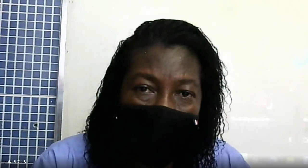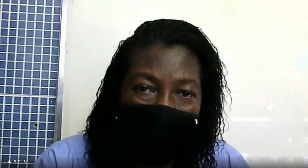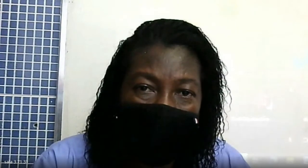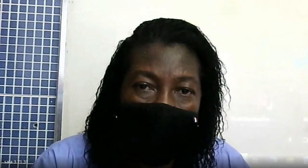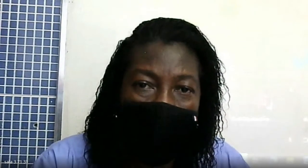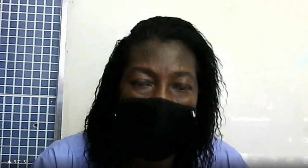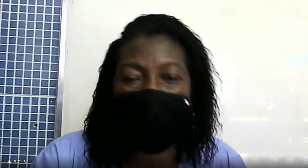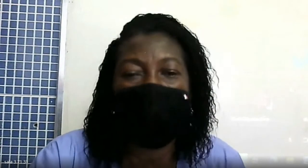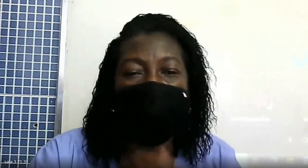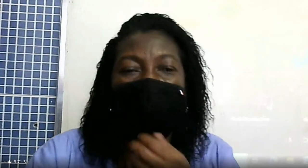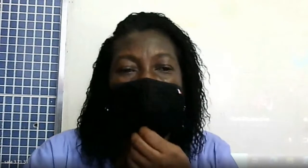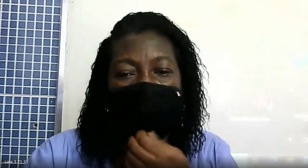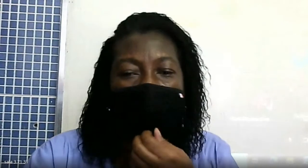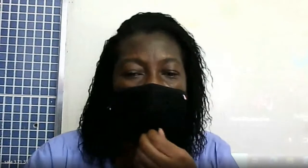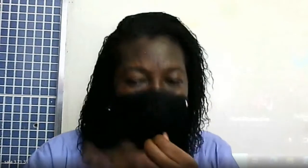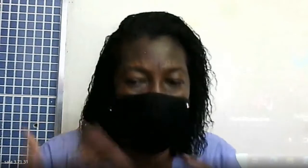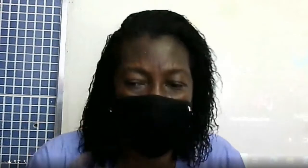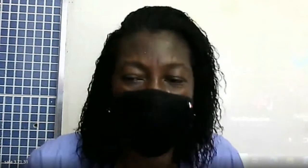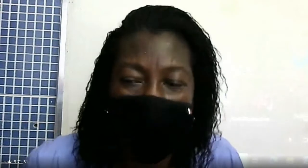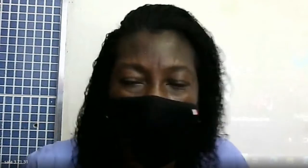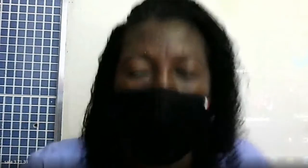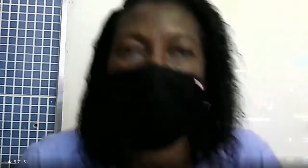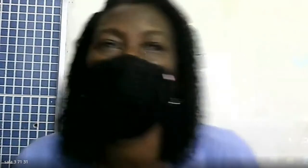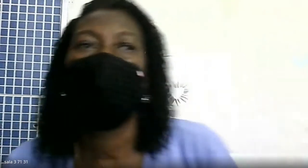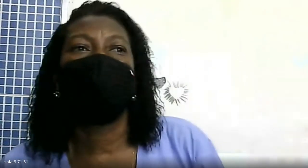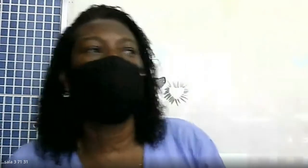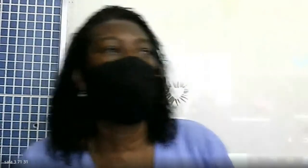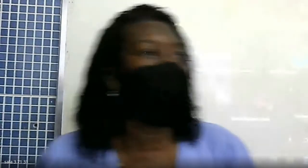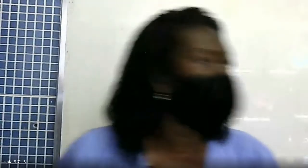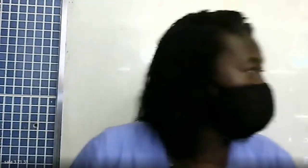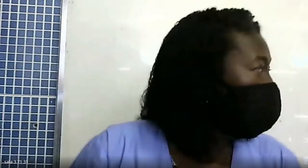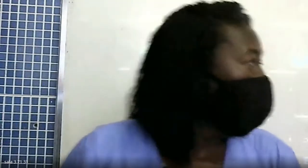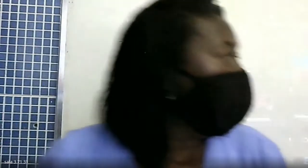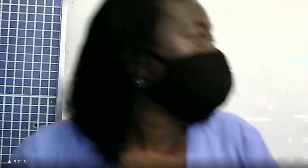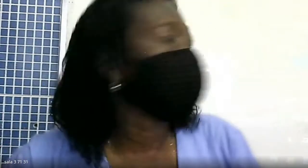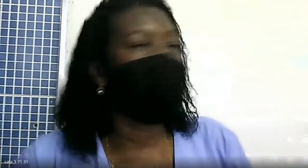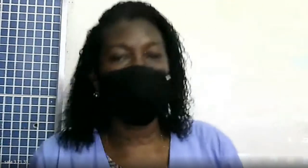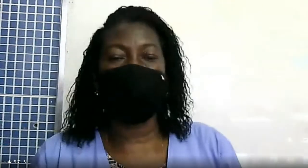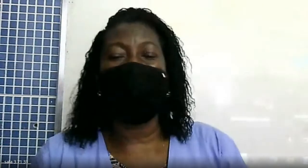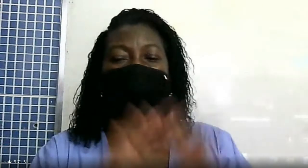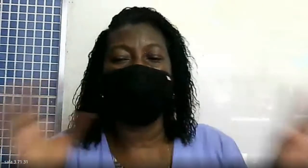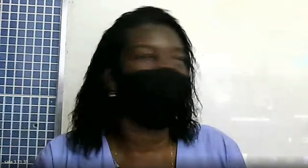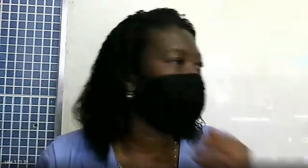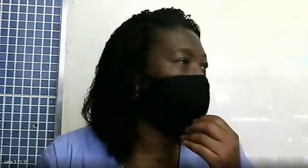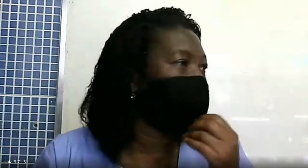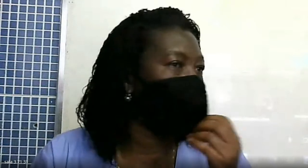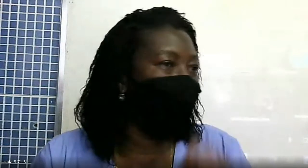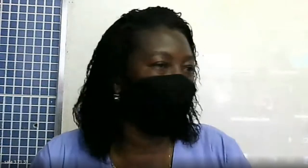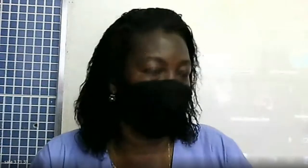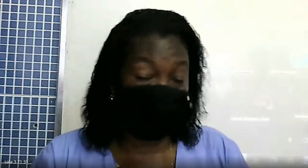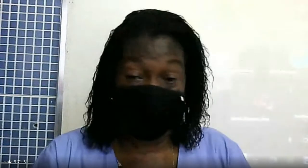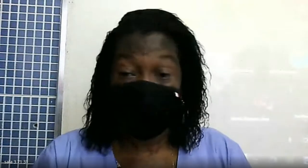desse numa outra escola, mas aí eu fiz com a turma mais velha, né, nono ano. Nós fizemos do lado de fora,